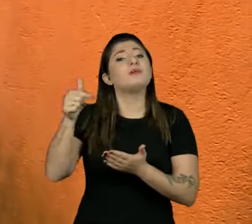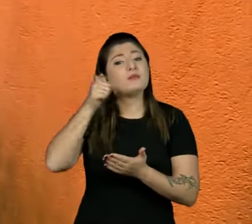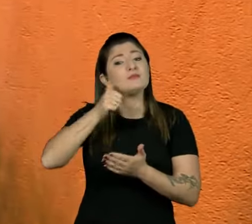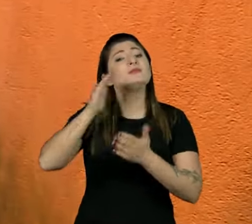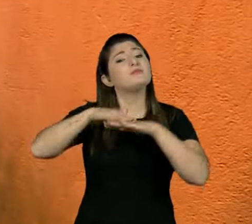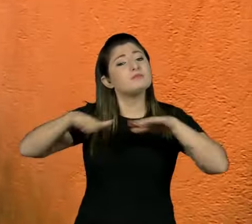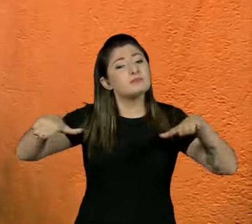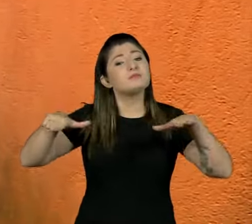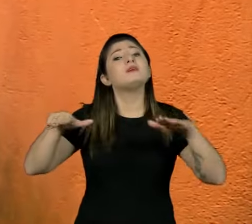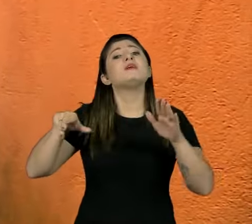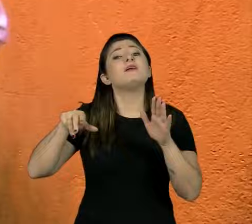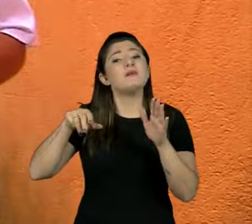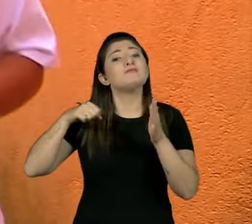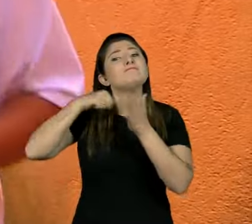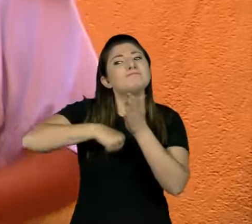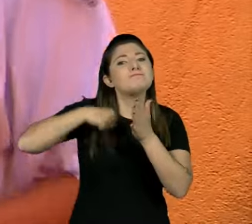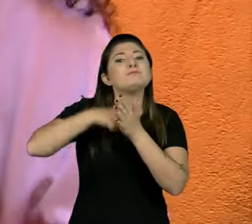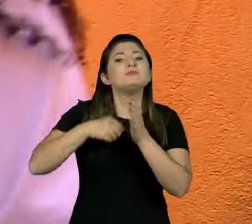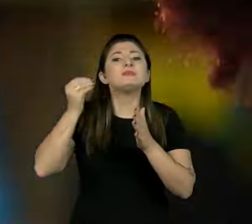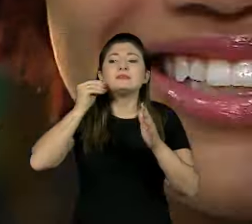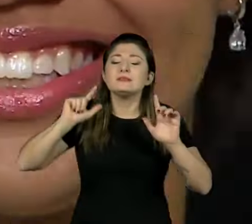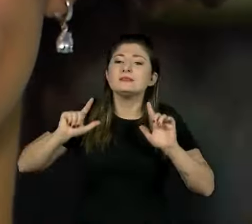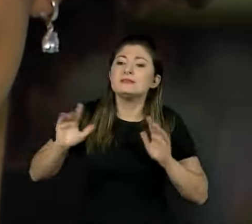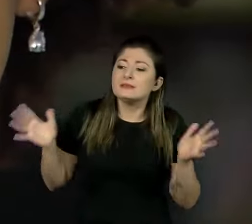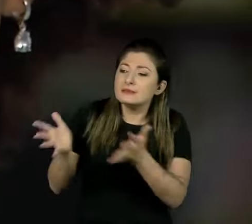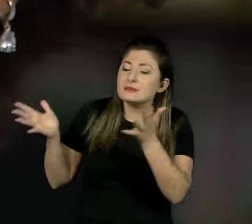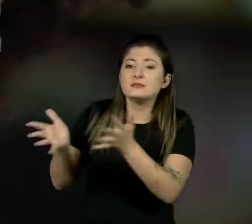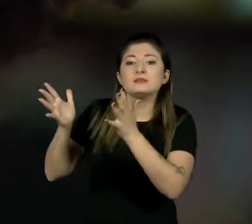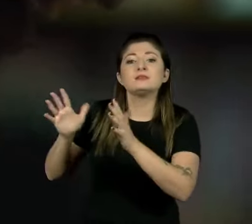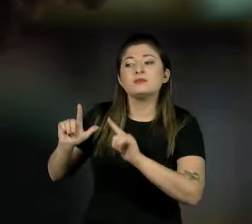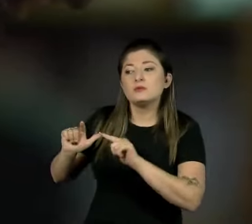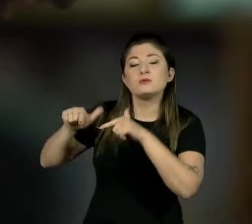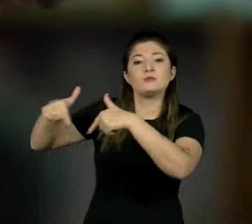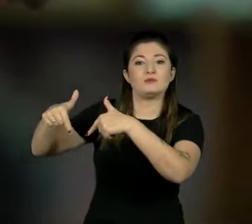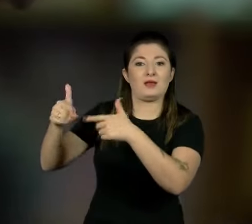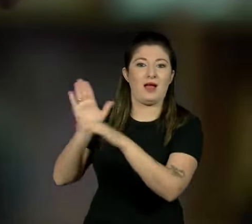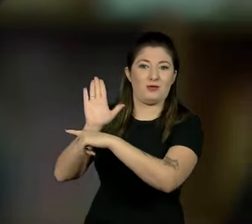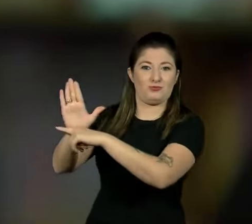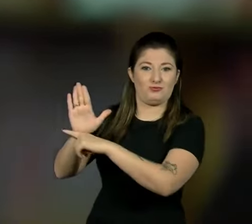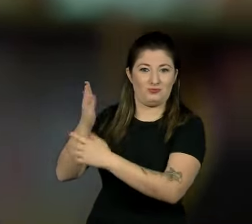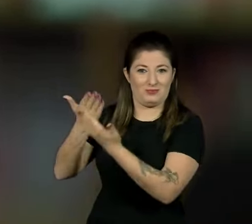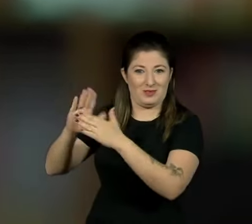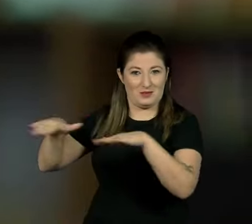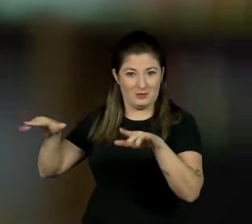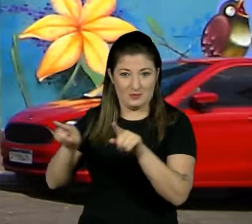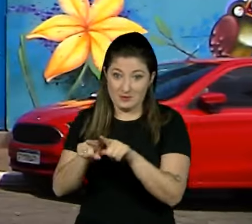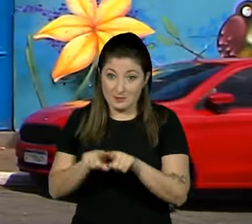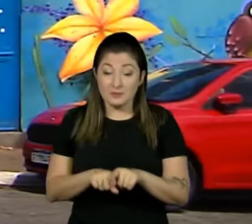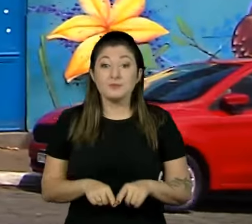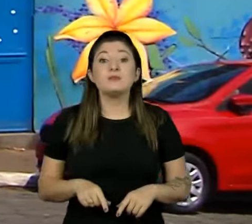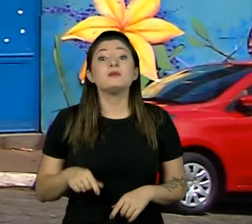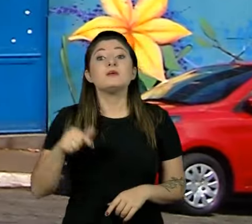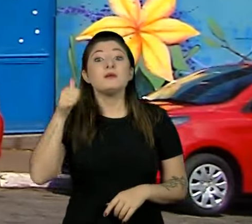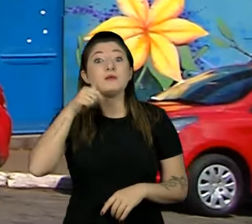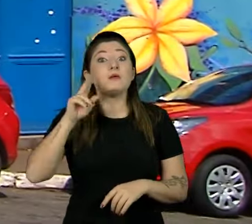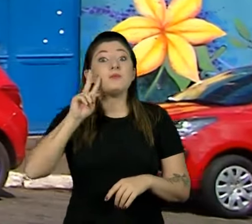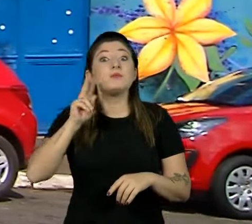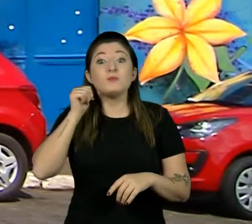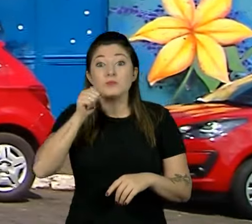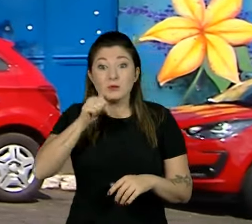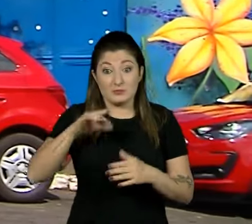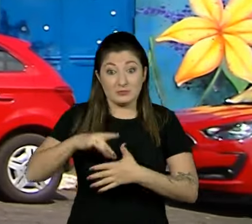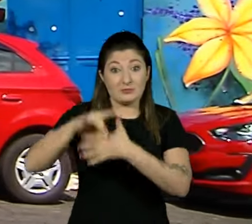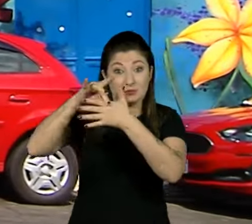por tantos outros estudantes. Isabela Vitória lidera muitos projetos na MF